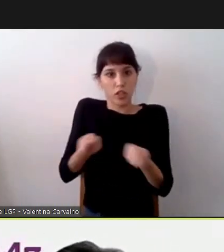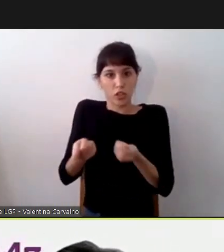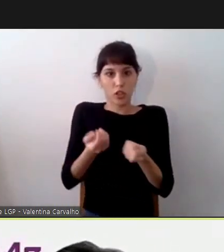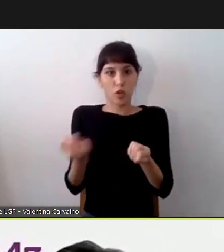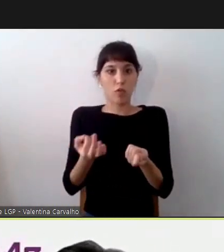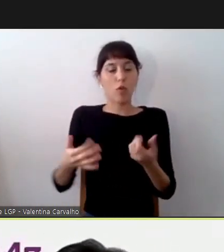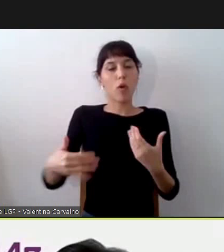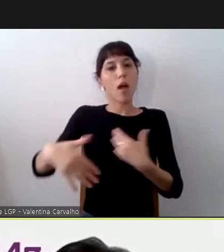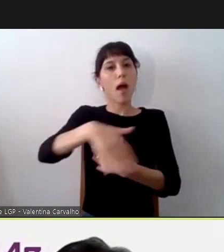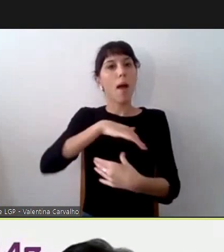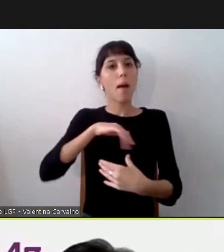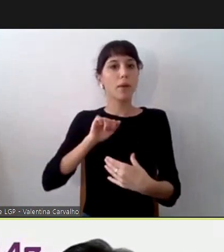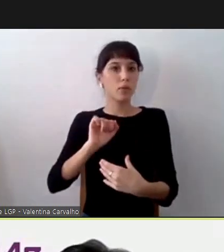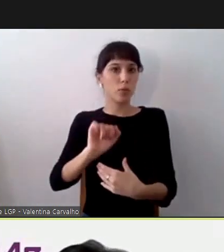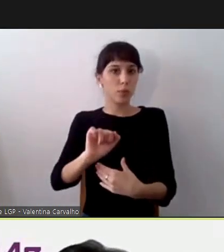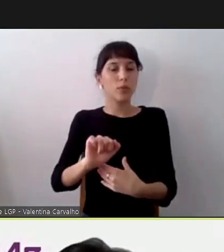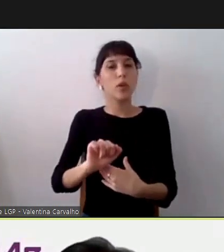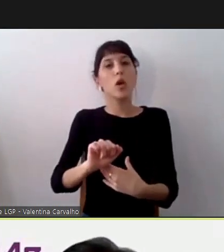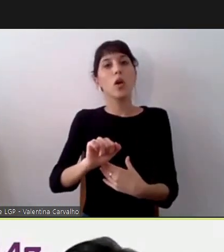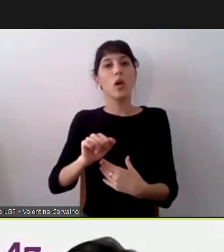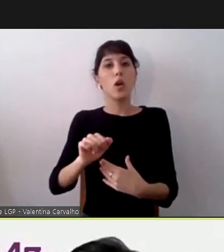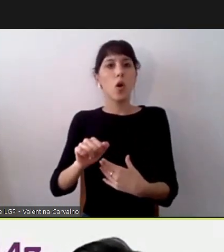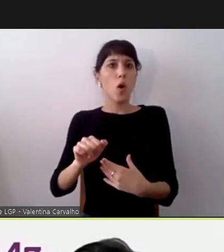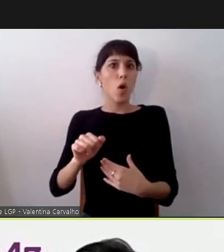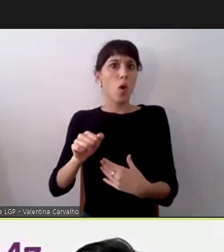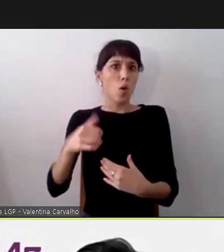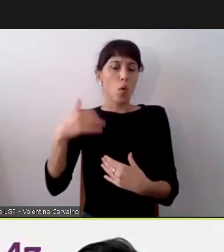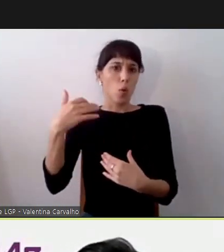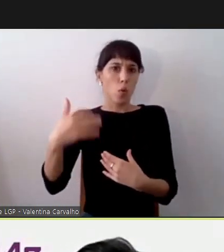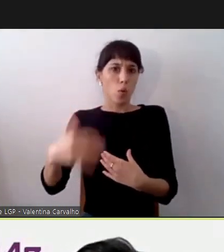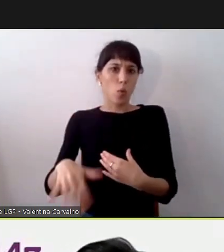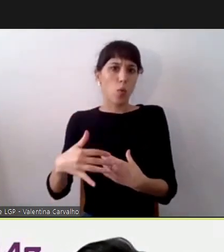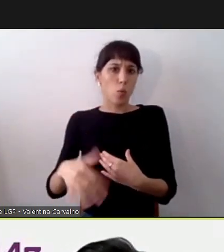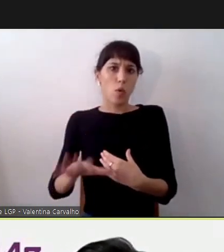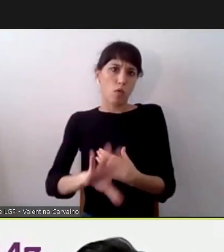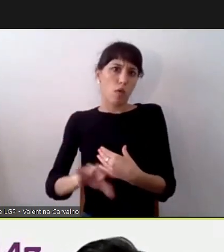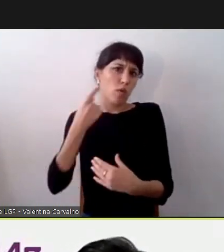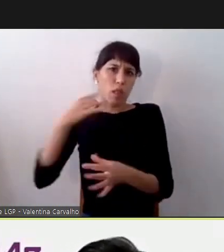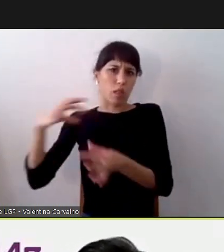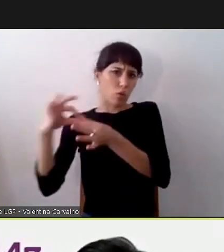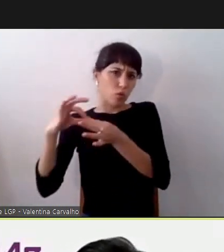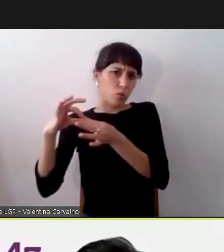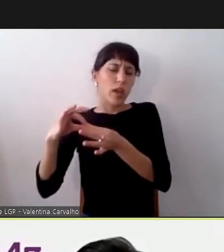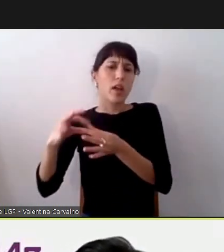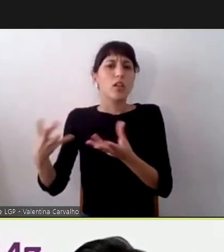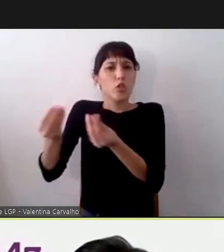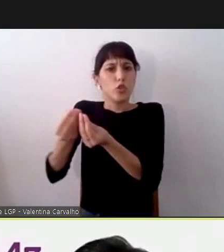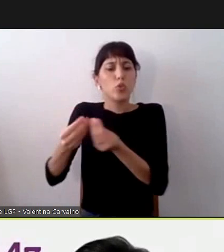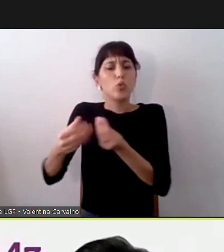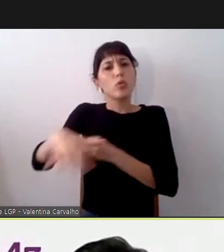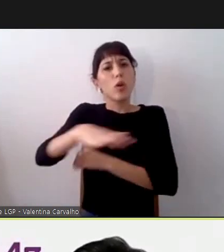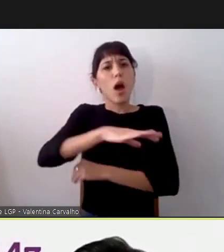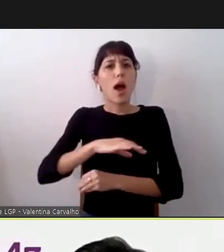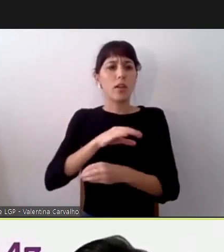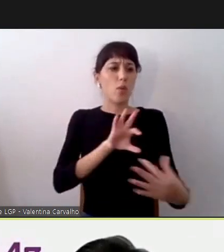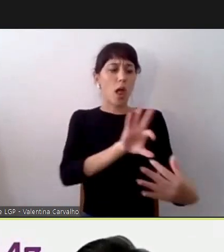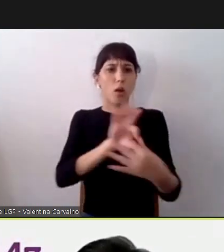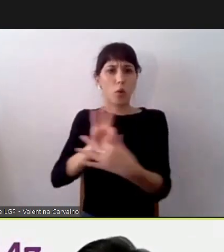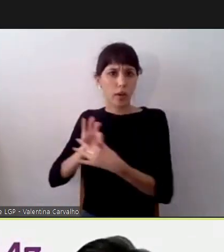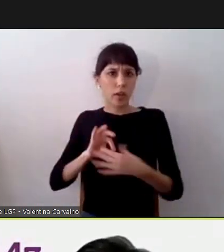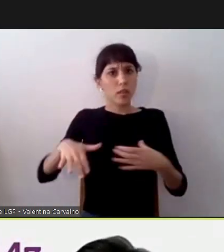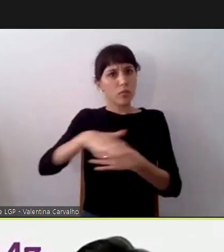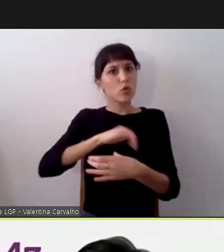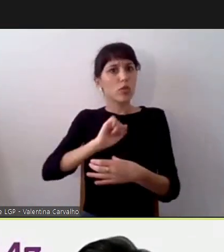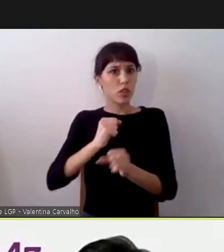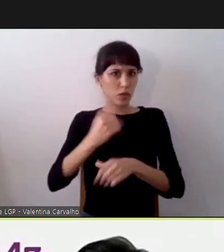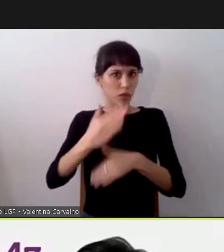âmbito desta superintendência e tutela conjunta, também do ponto de vista das áreas governativas em contexto.